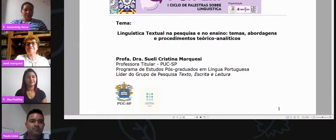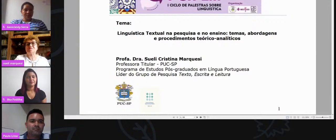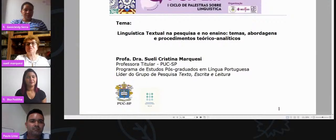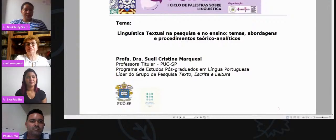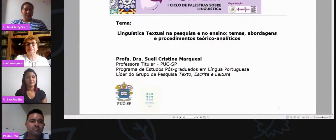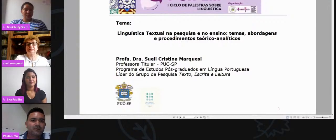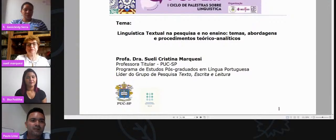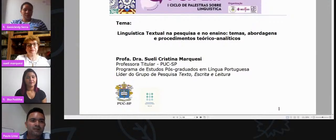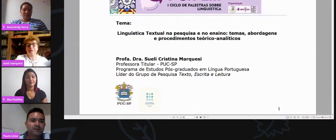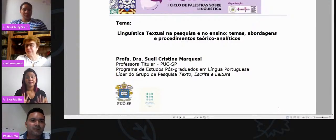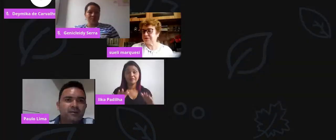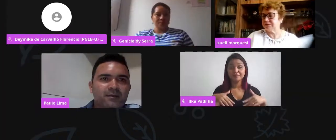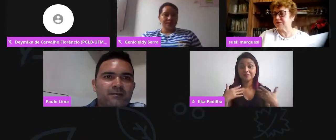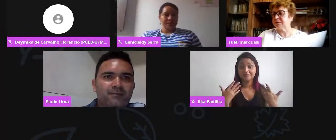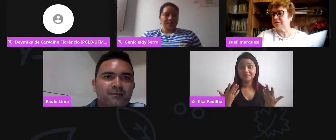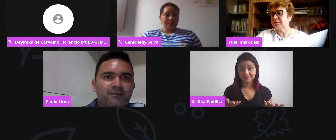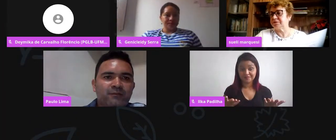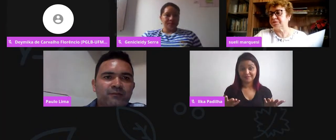Bom,